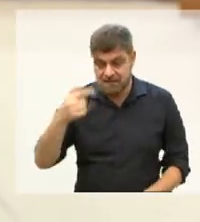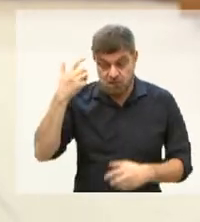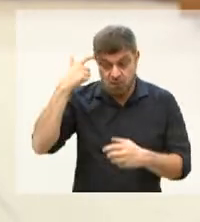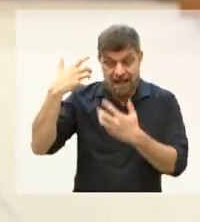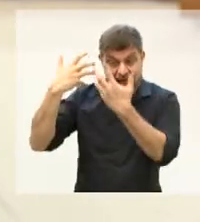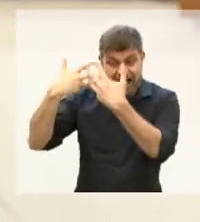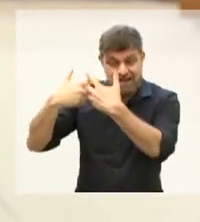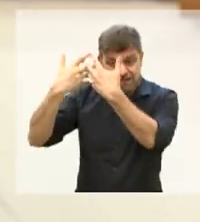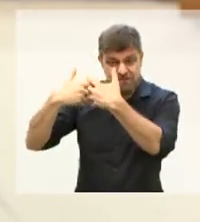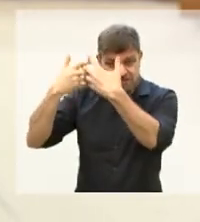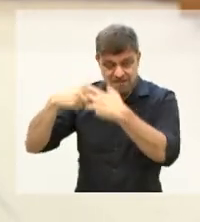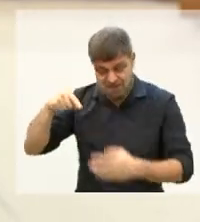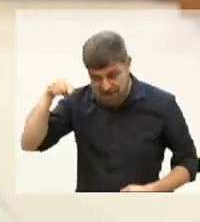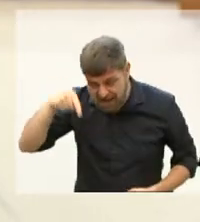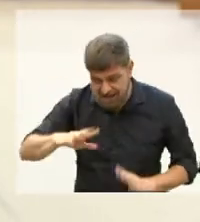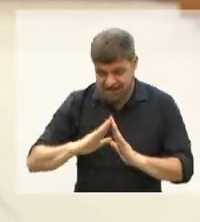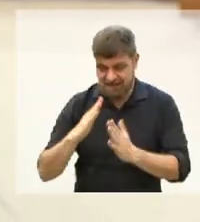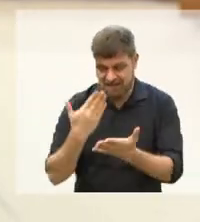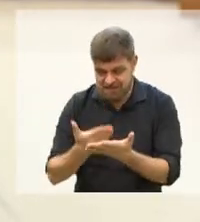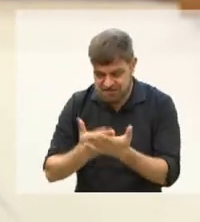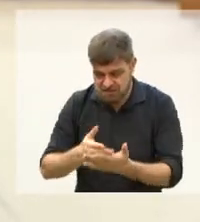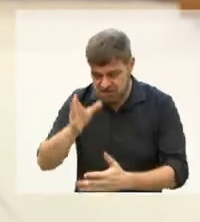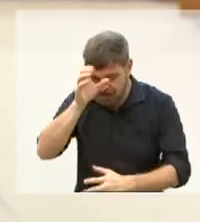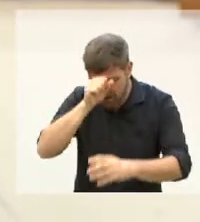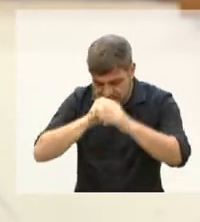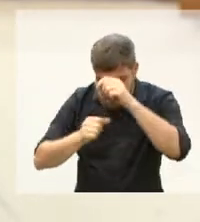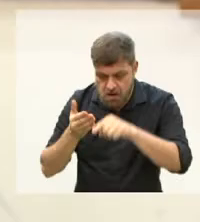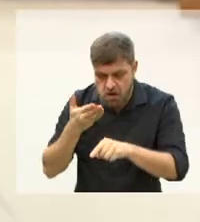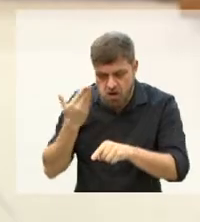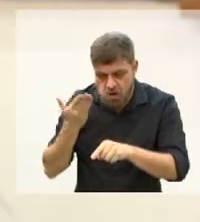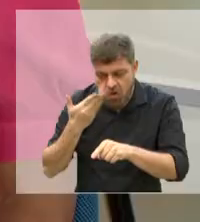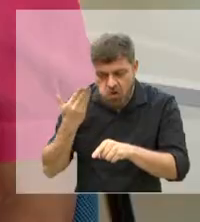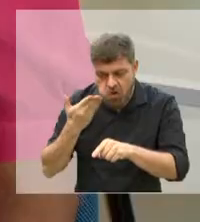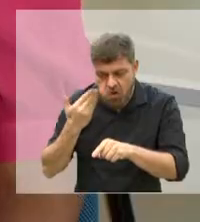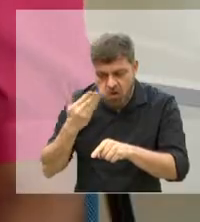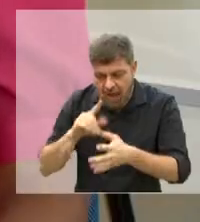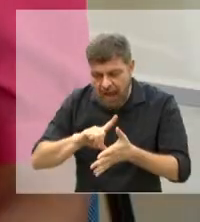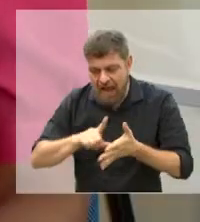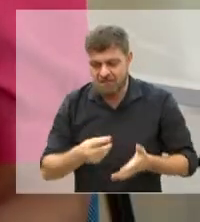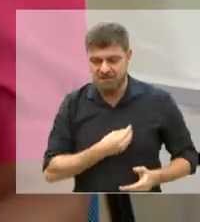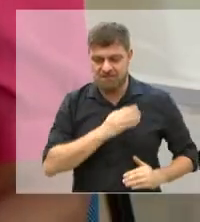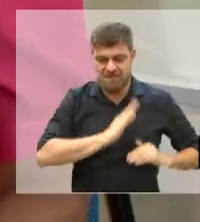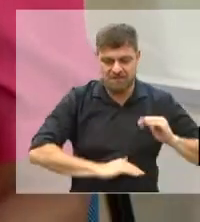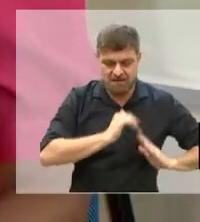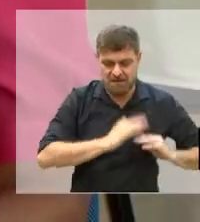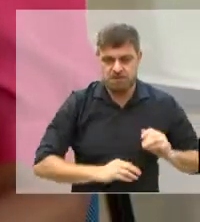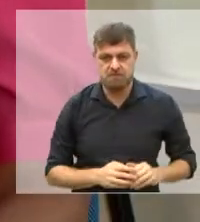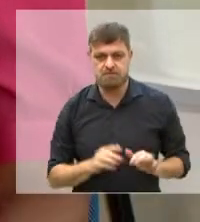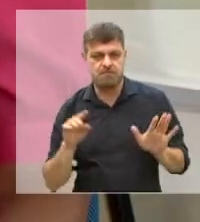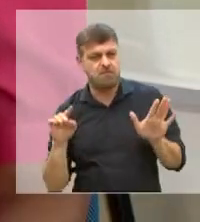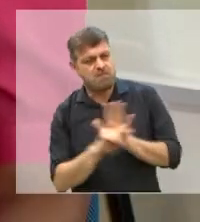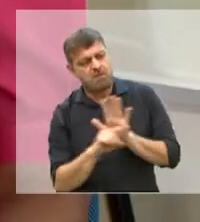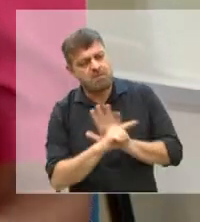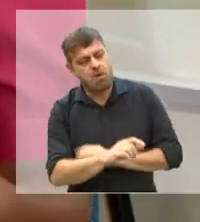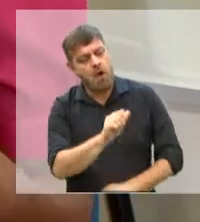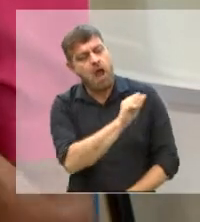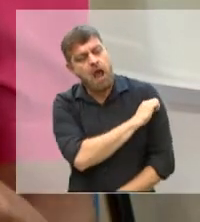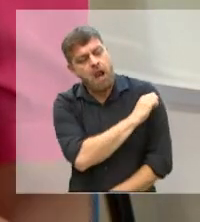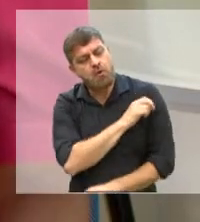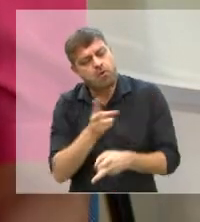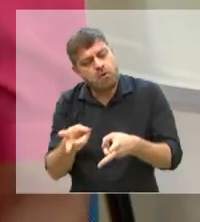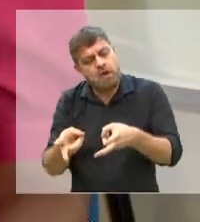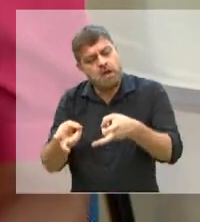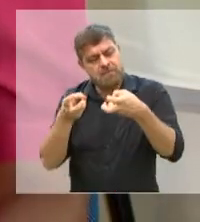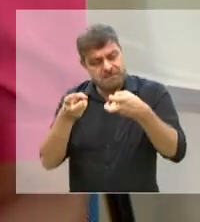que você vai adquirindo e aprendendo a administrar. Mas, professor, o aluno hoje, que eu percebo, assim, com poucos